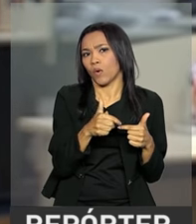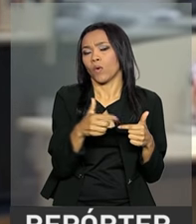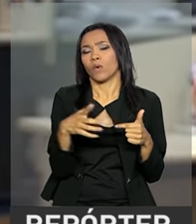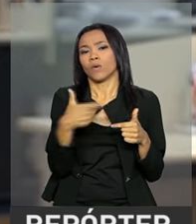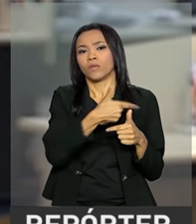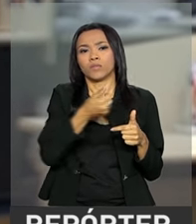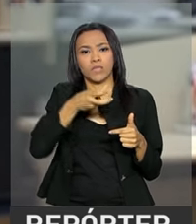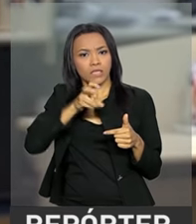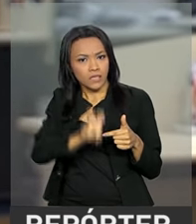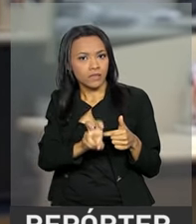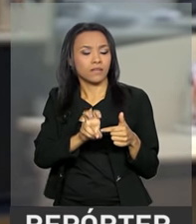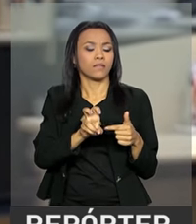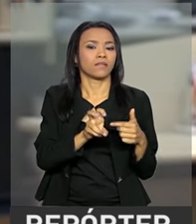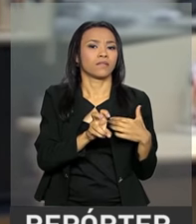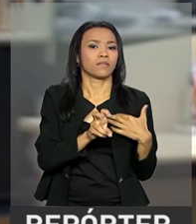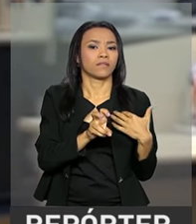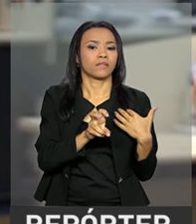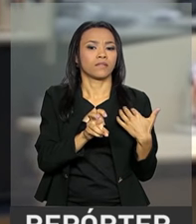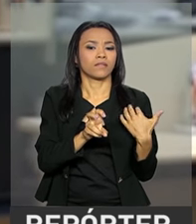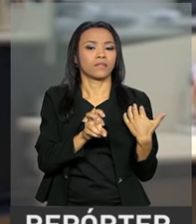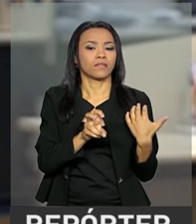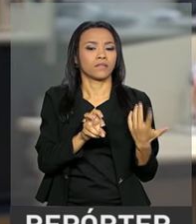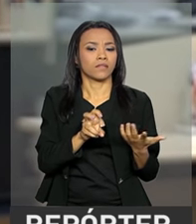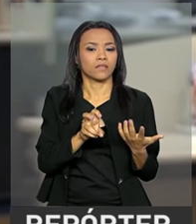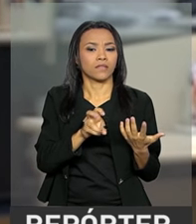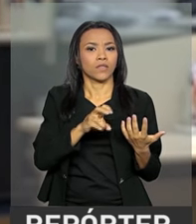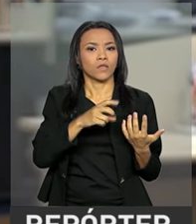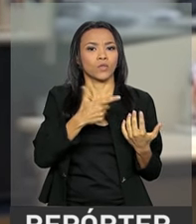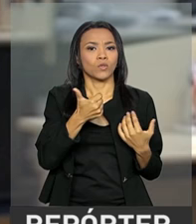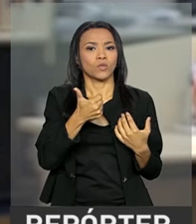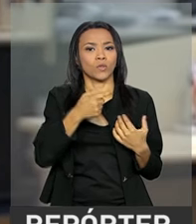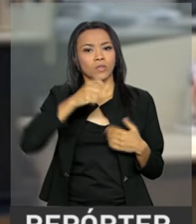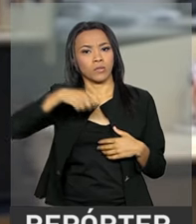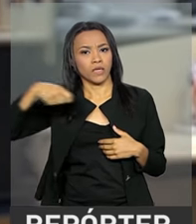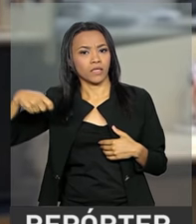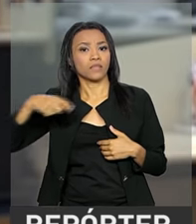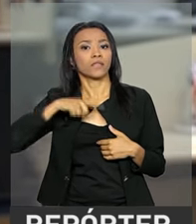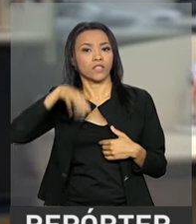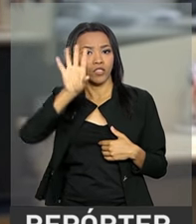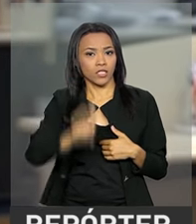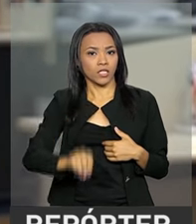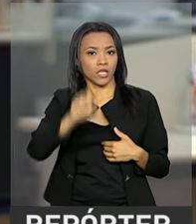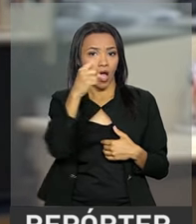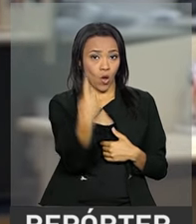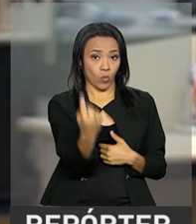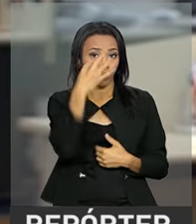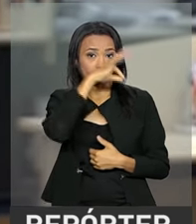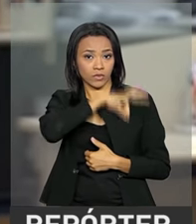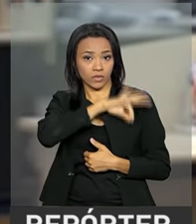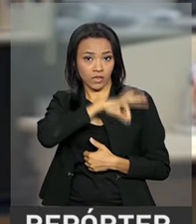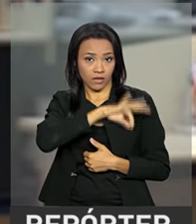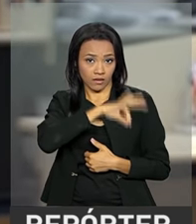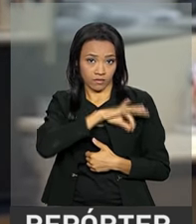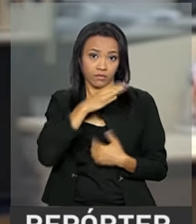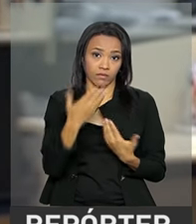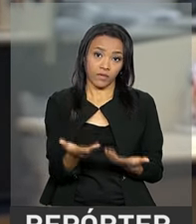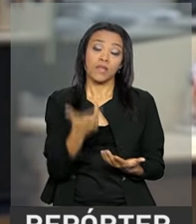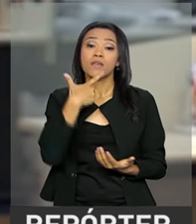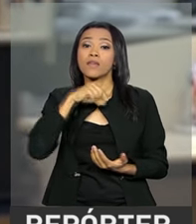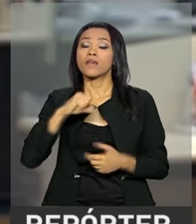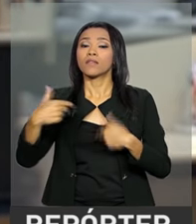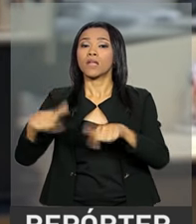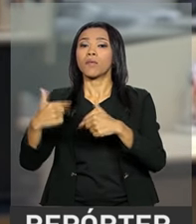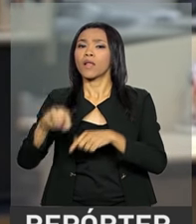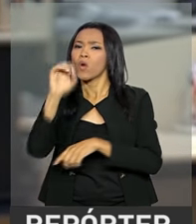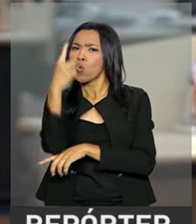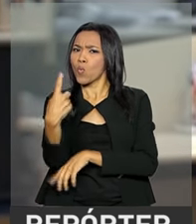de 2015 por todos os meses, 12 meses, terá direito a um salário mínimo, no valor de R$ 937,00. Quem trabalhou